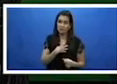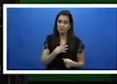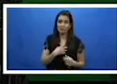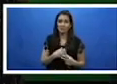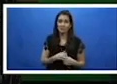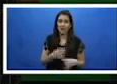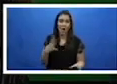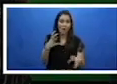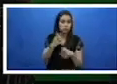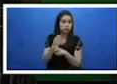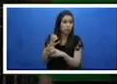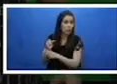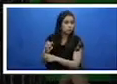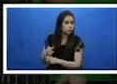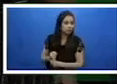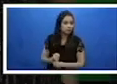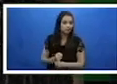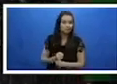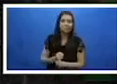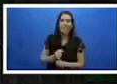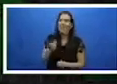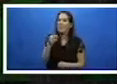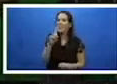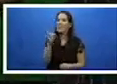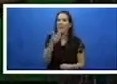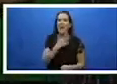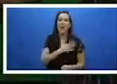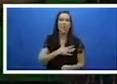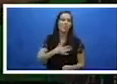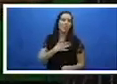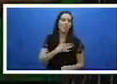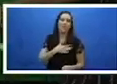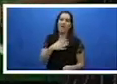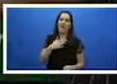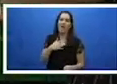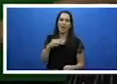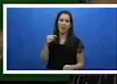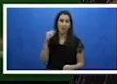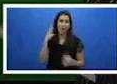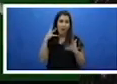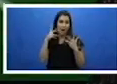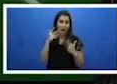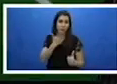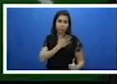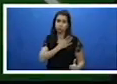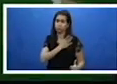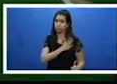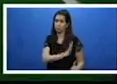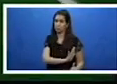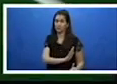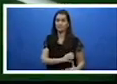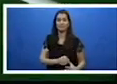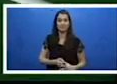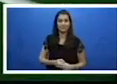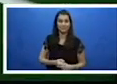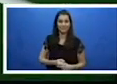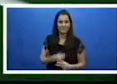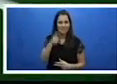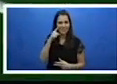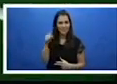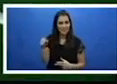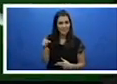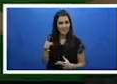essa divisão, não agradou nada o leão. Vocês estão